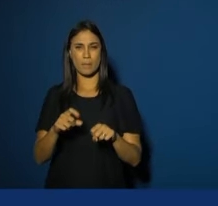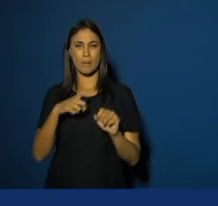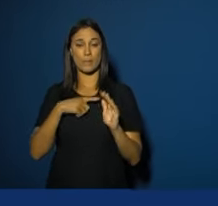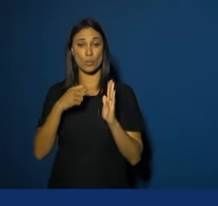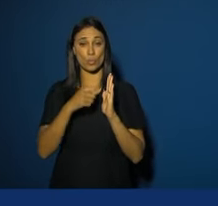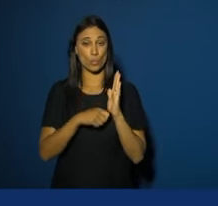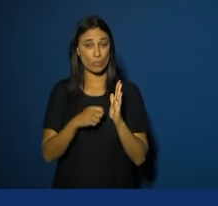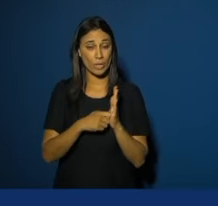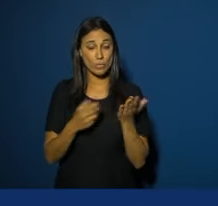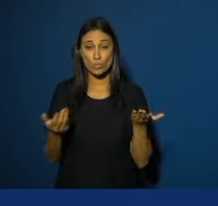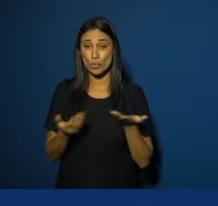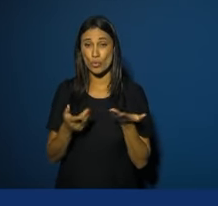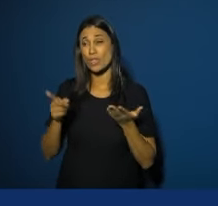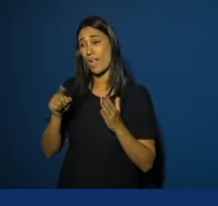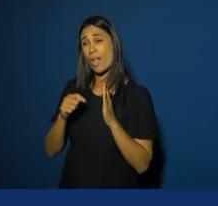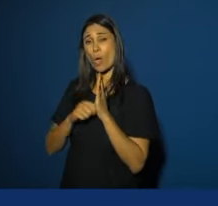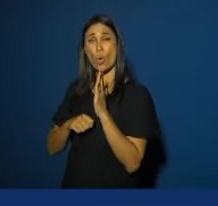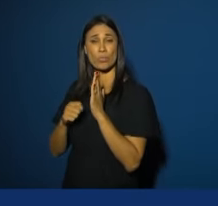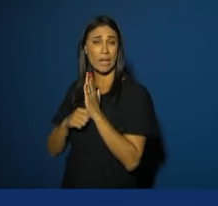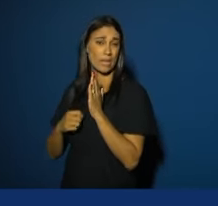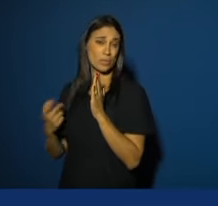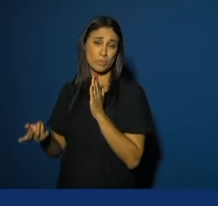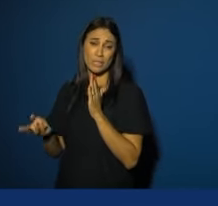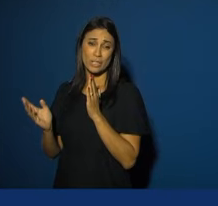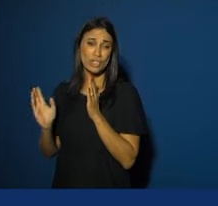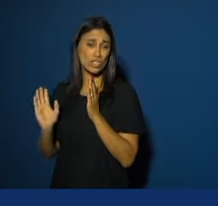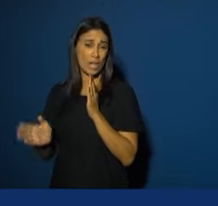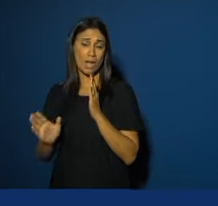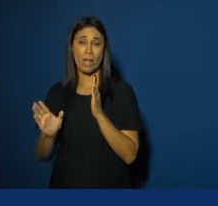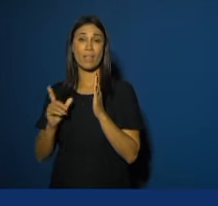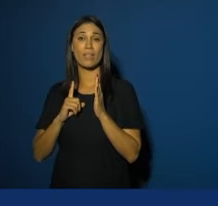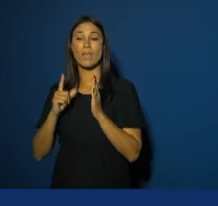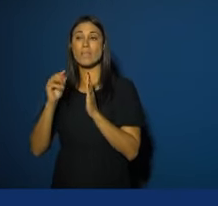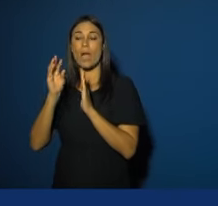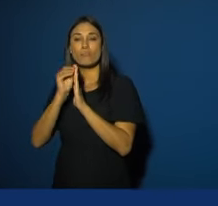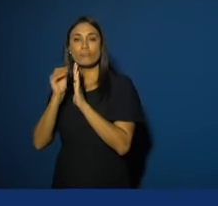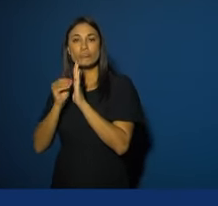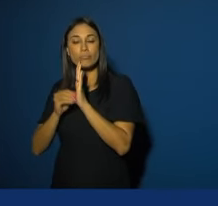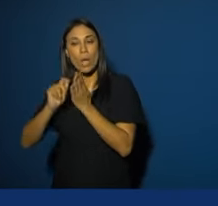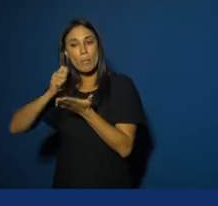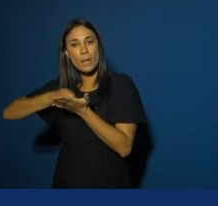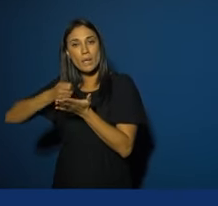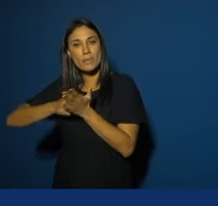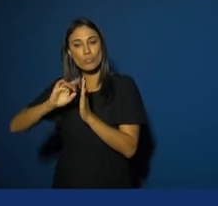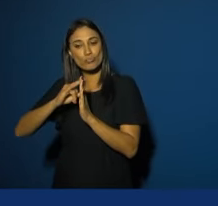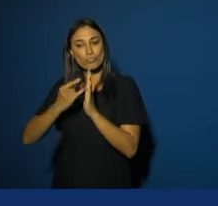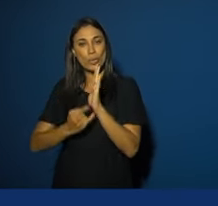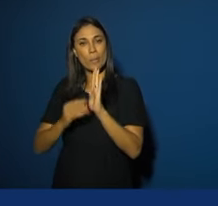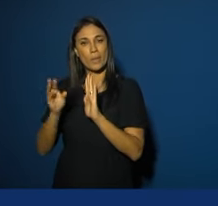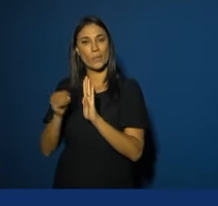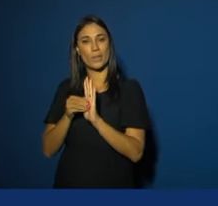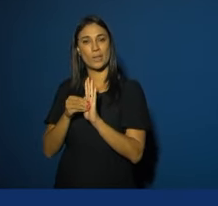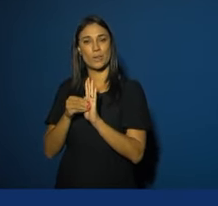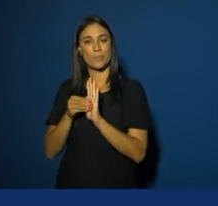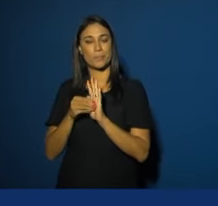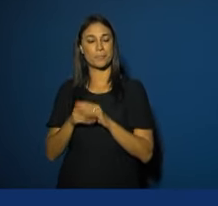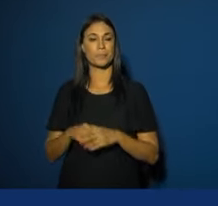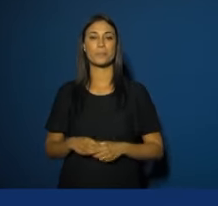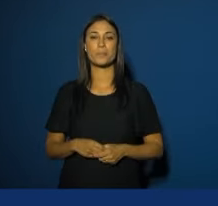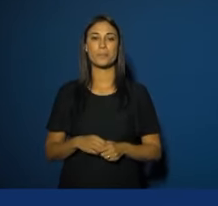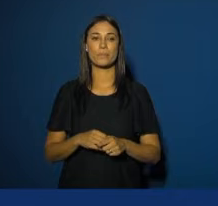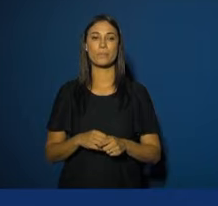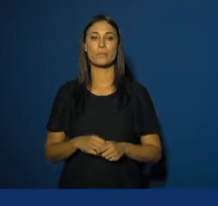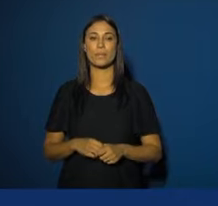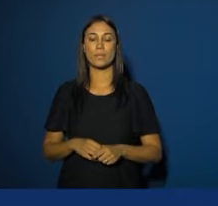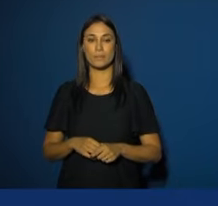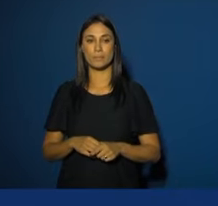contratos de hoje são contratos que que já coloca nessas obrigações e desde o começo n perfeito Miguel